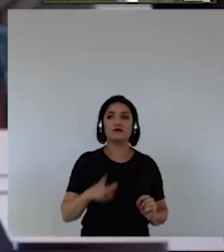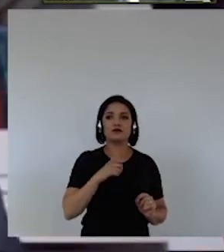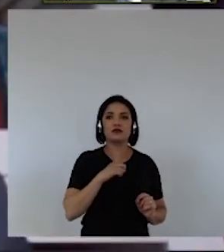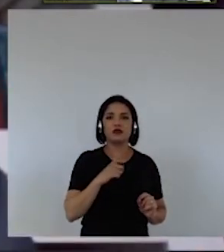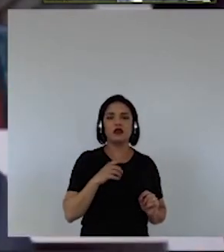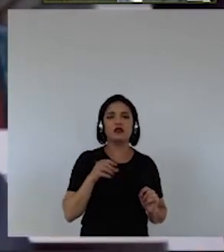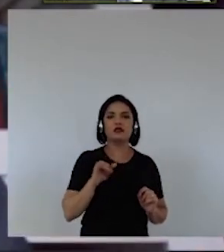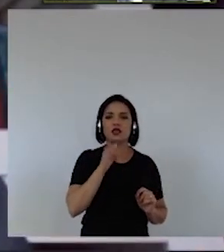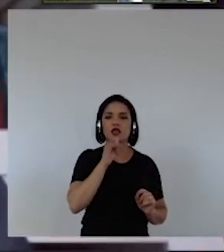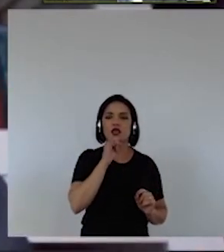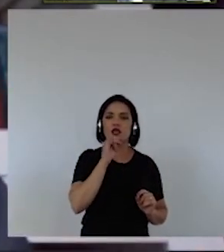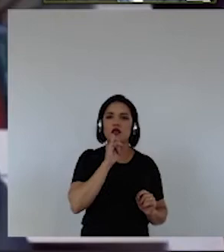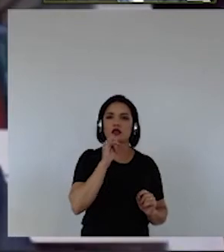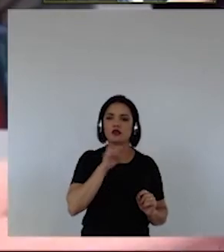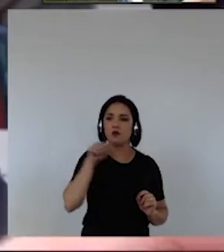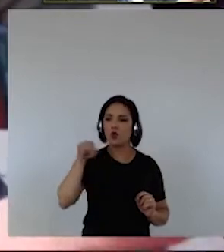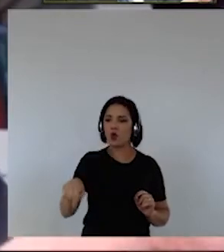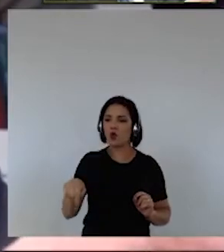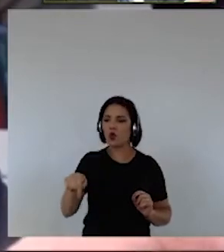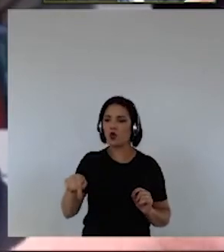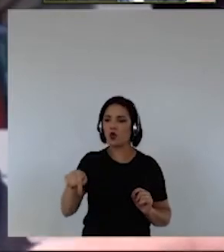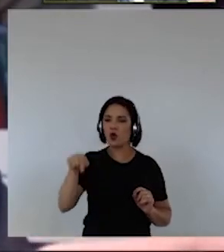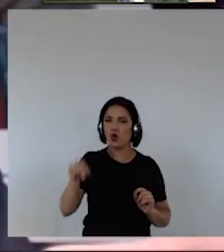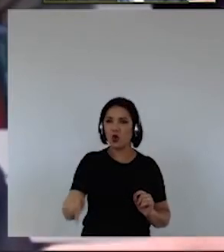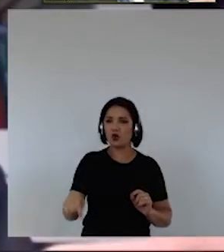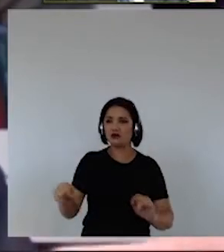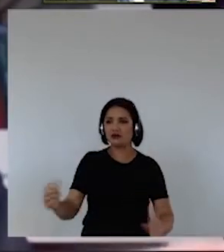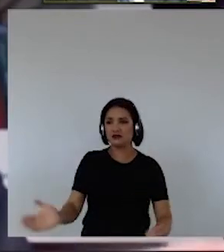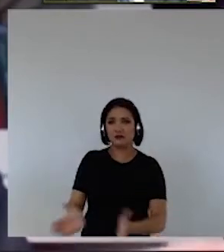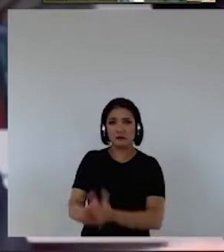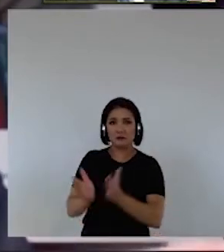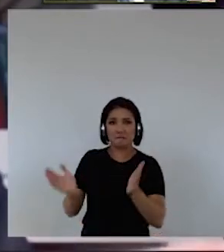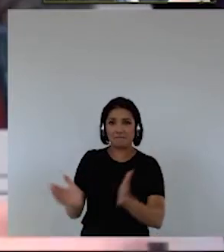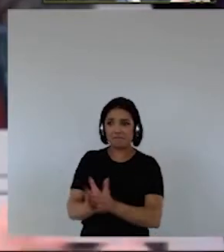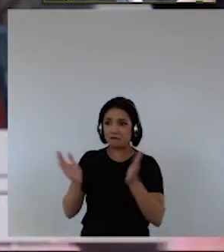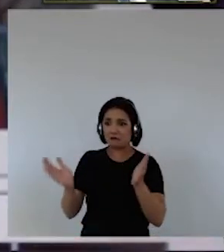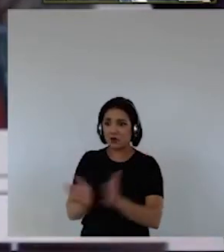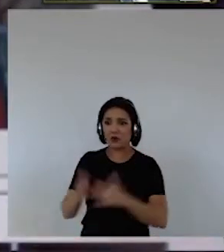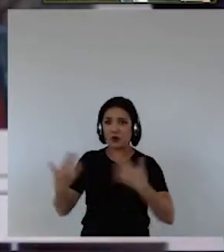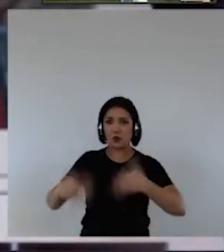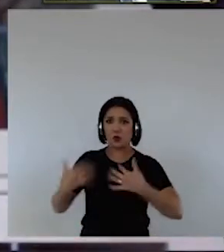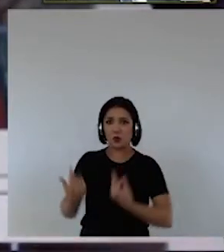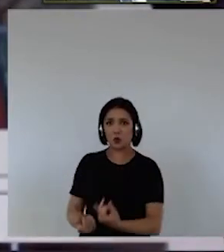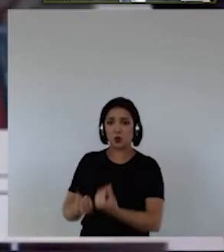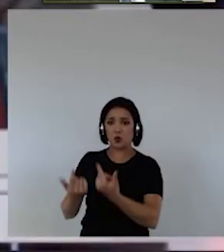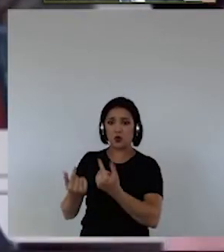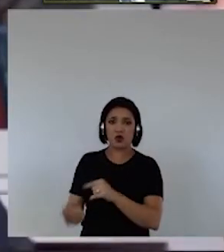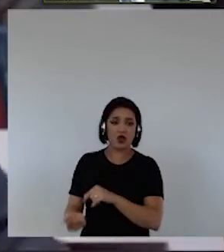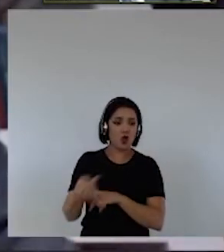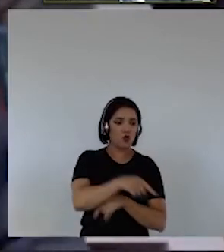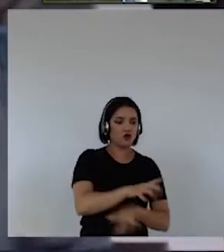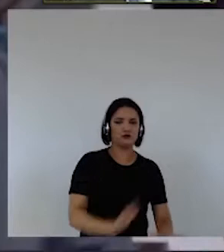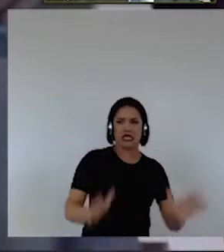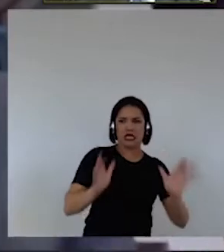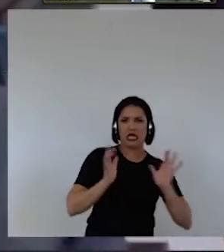contrária, né? Você tem o empobrecimento de uma parte pelo fato da obrigação se tornar muito onerosa e o empobrecimento da outra.